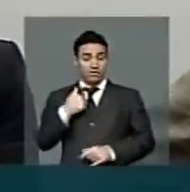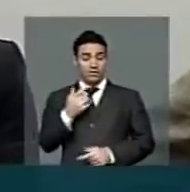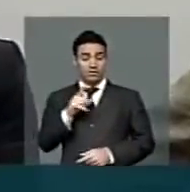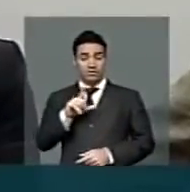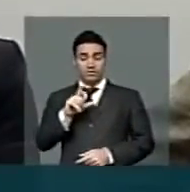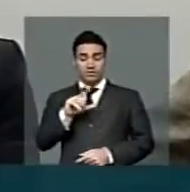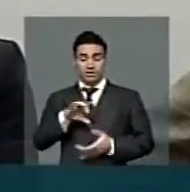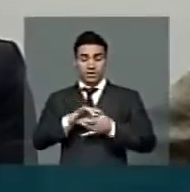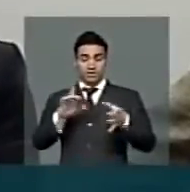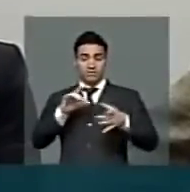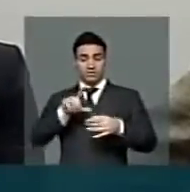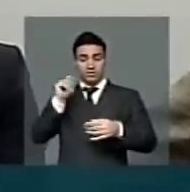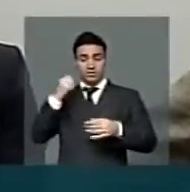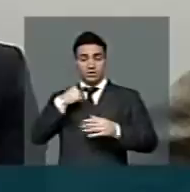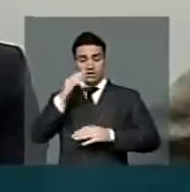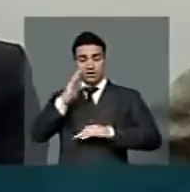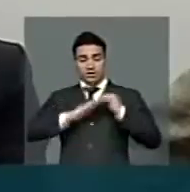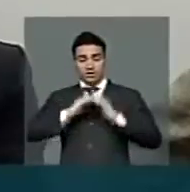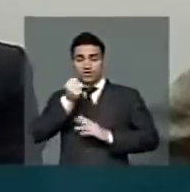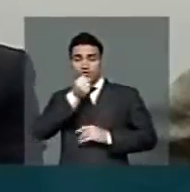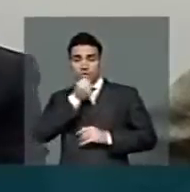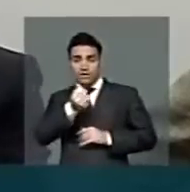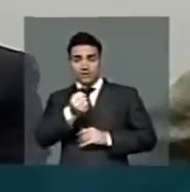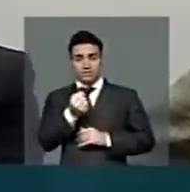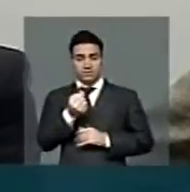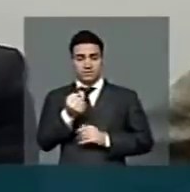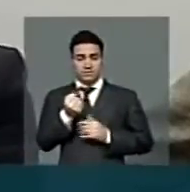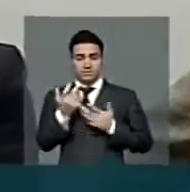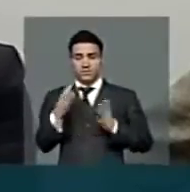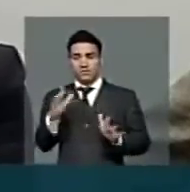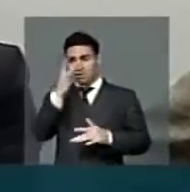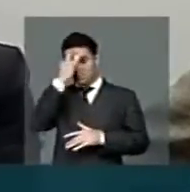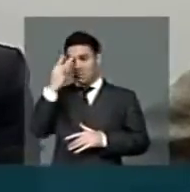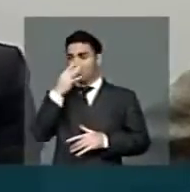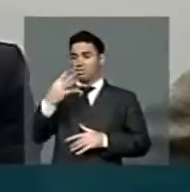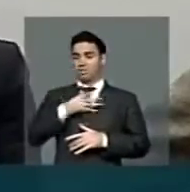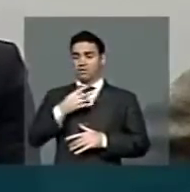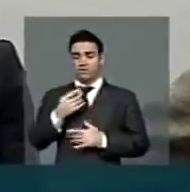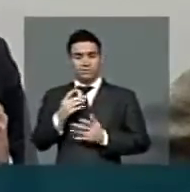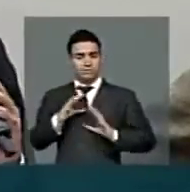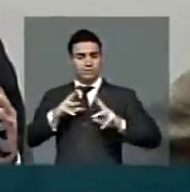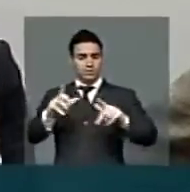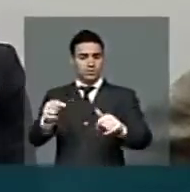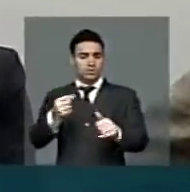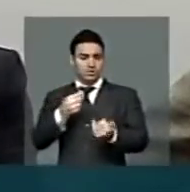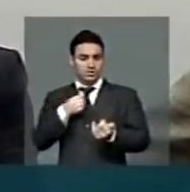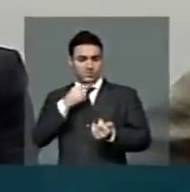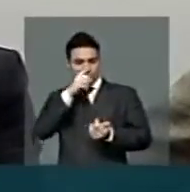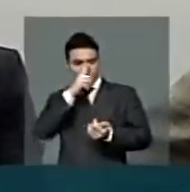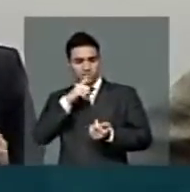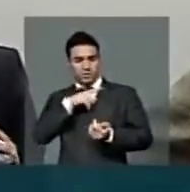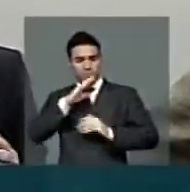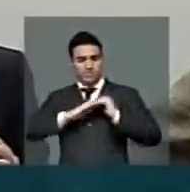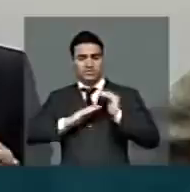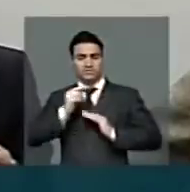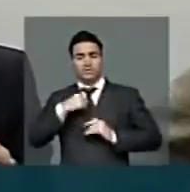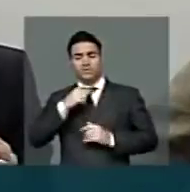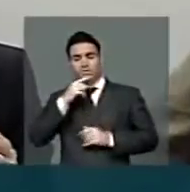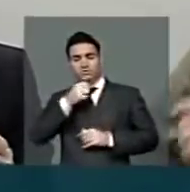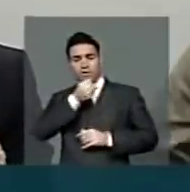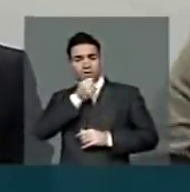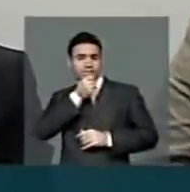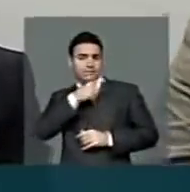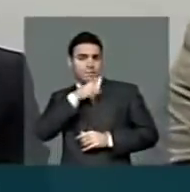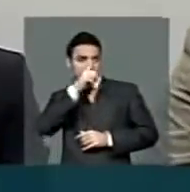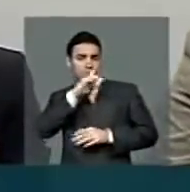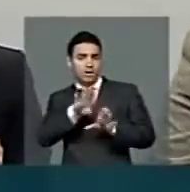jornalista, e não gostaria que ninguém se metesse na minha escolha, com todos os riscos que tem a profissão de jornalista. Né? Então,